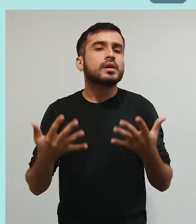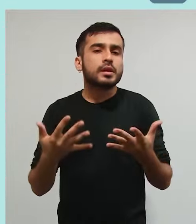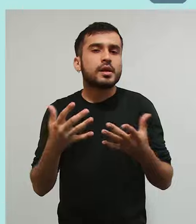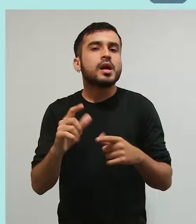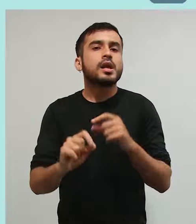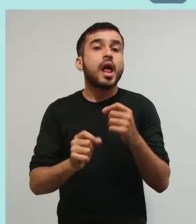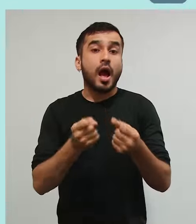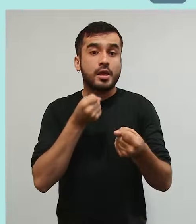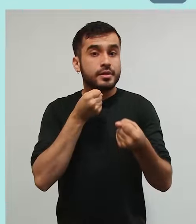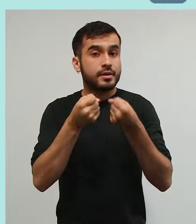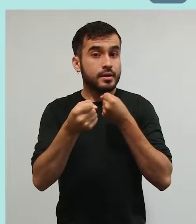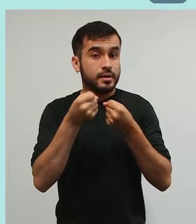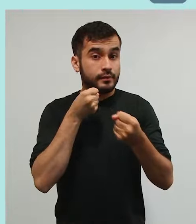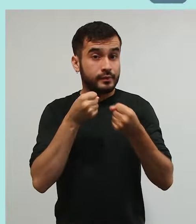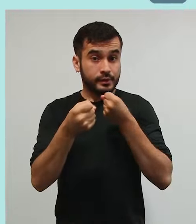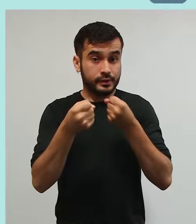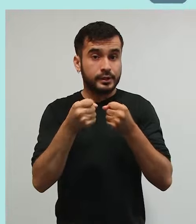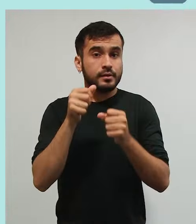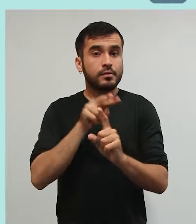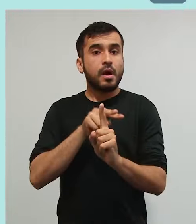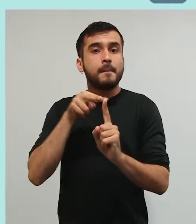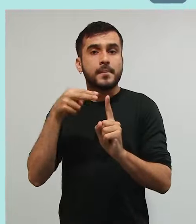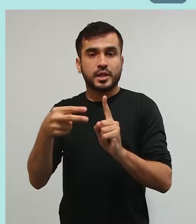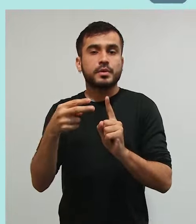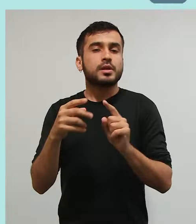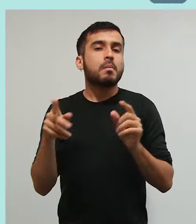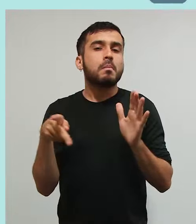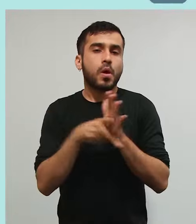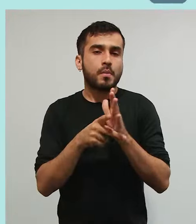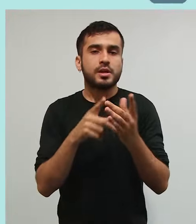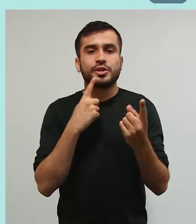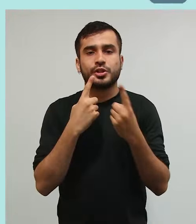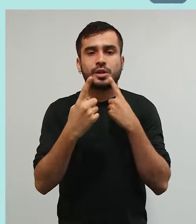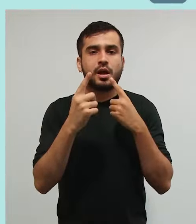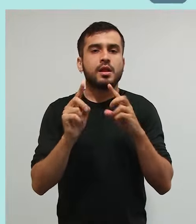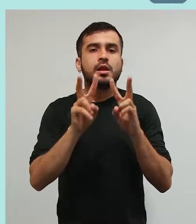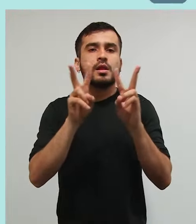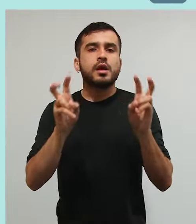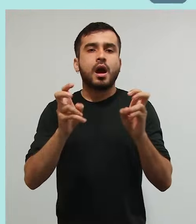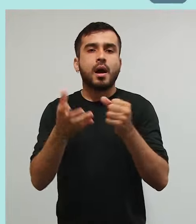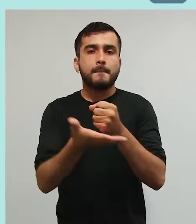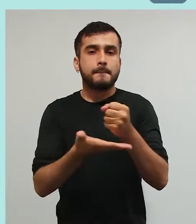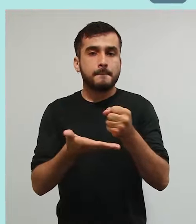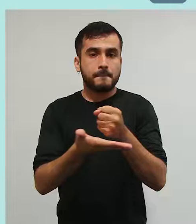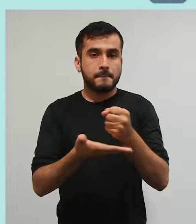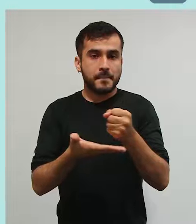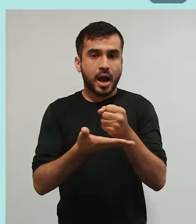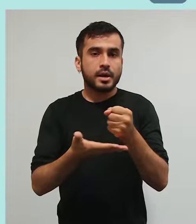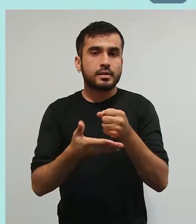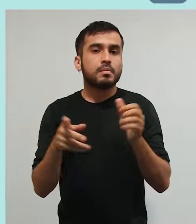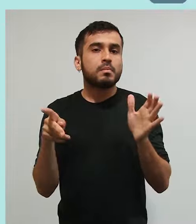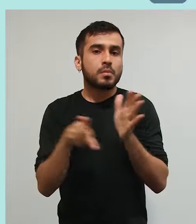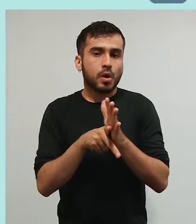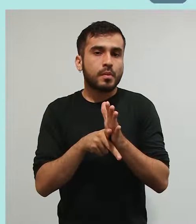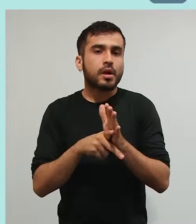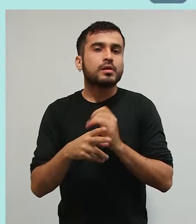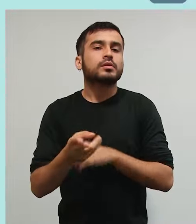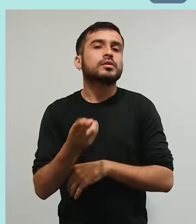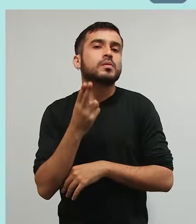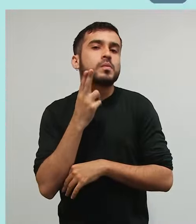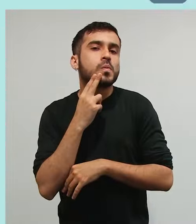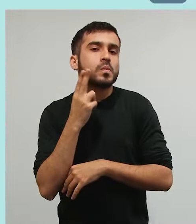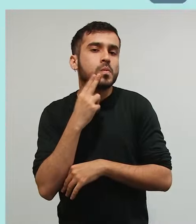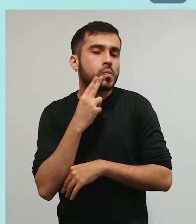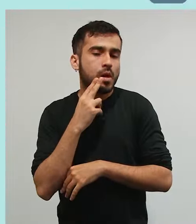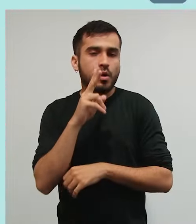a questão da entrevista numa perspectiva do diálogo sobre a base teórica do